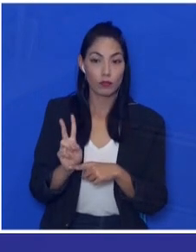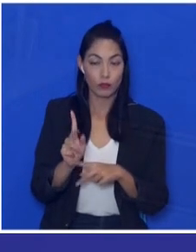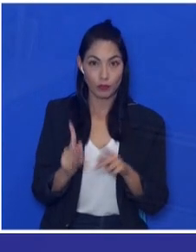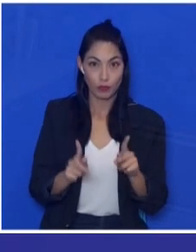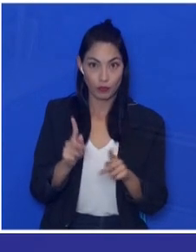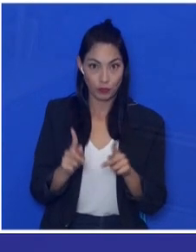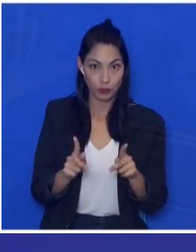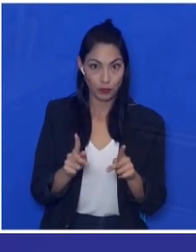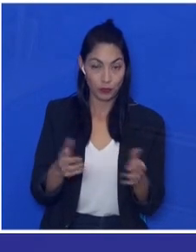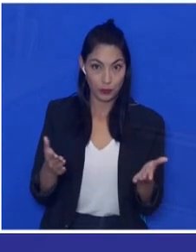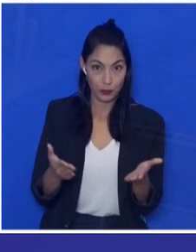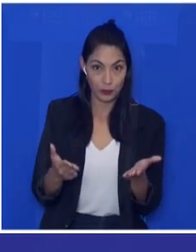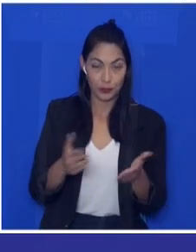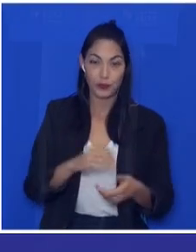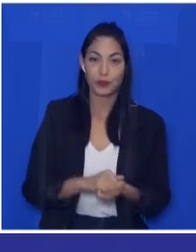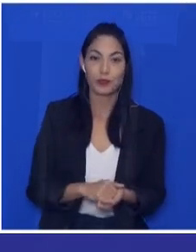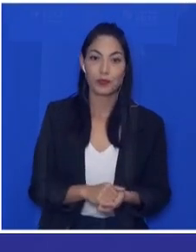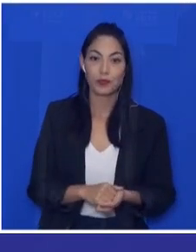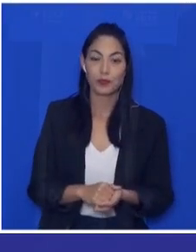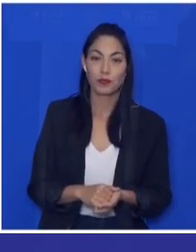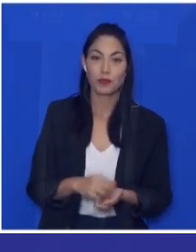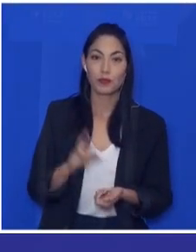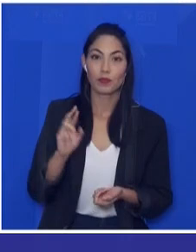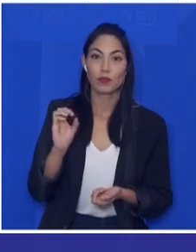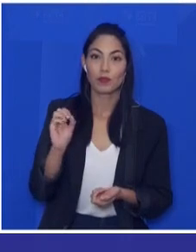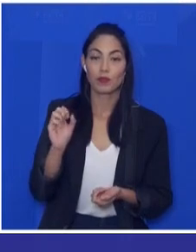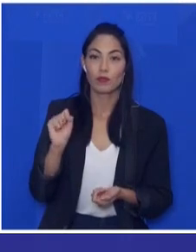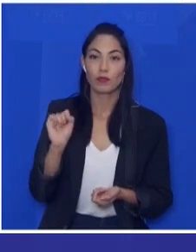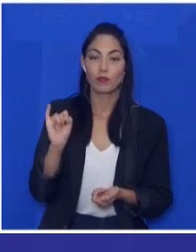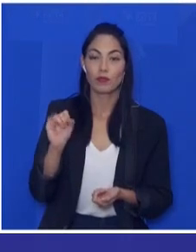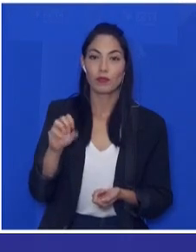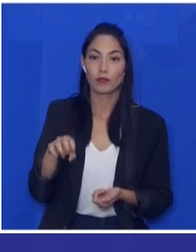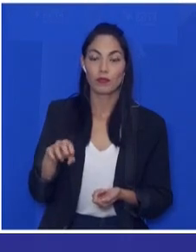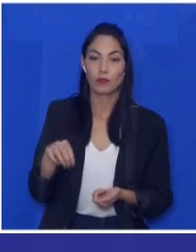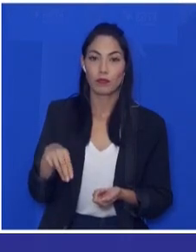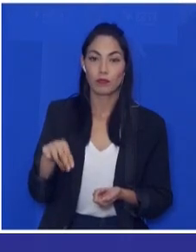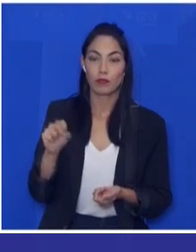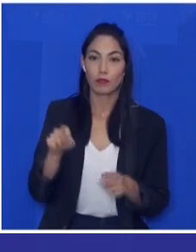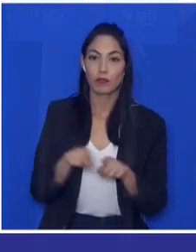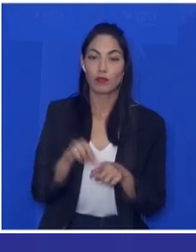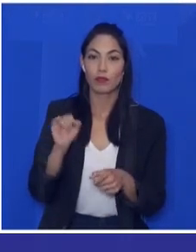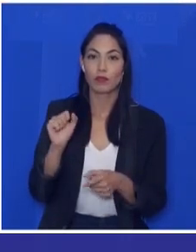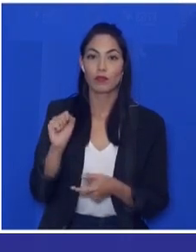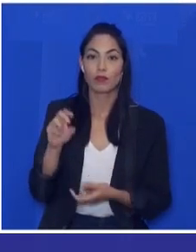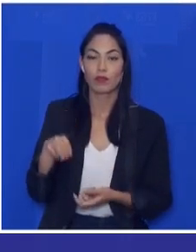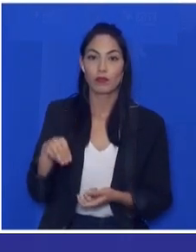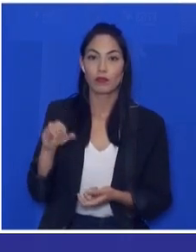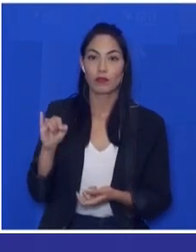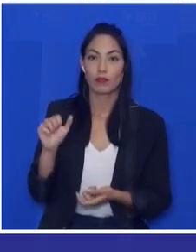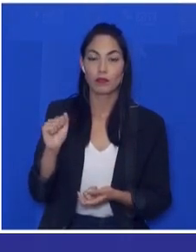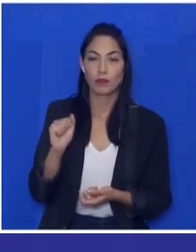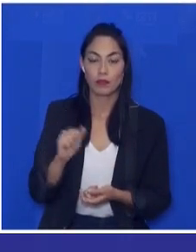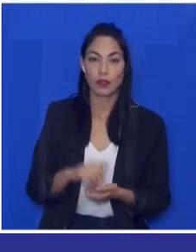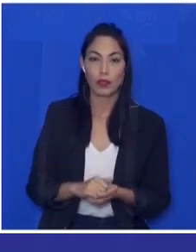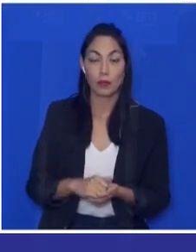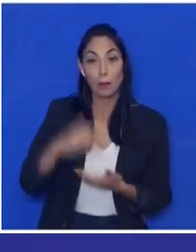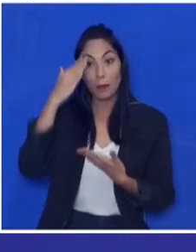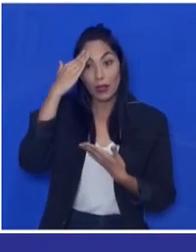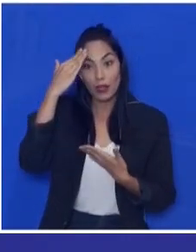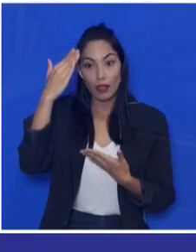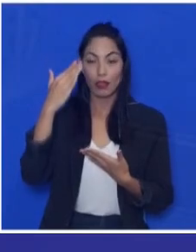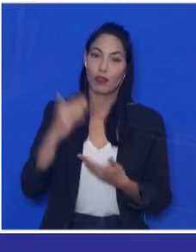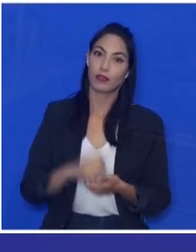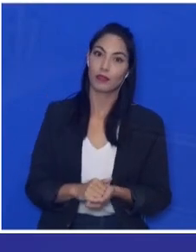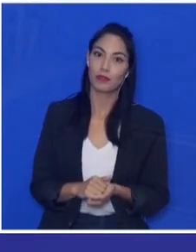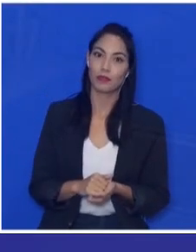com a presença de duas auditoras populares. A Rosiene de Souza e a Yasmin de Souza. Obrigada pela presença.